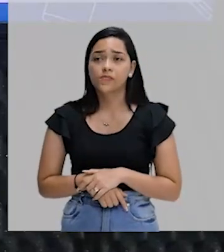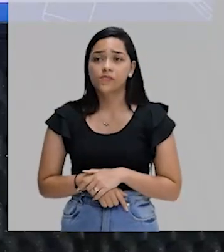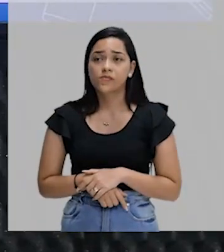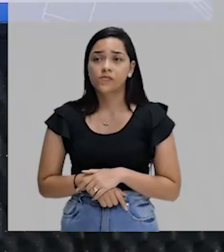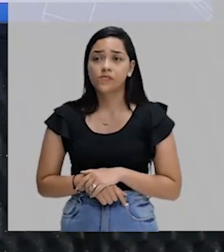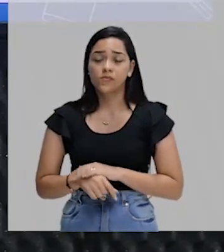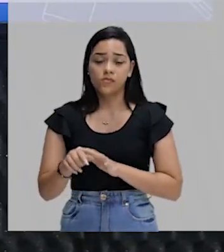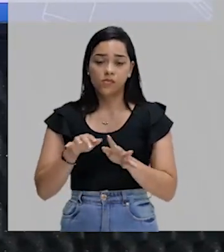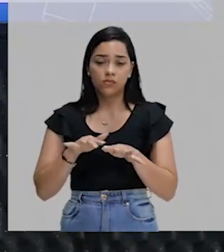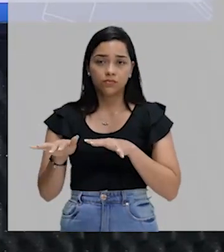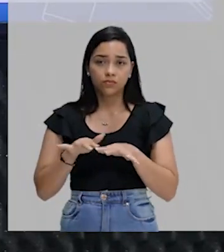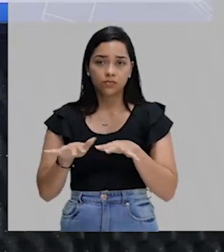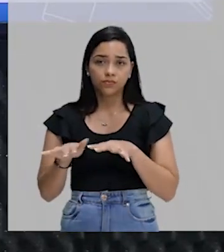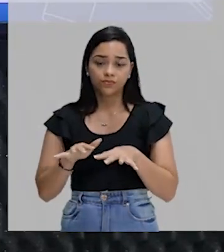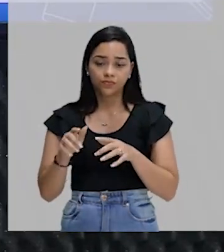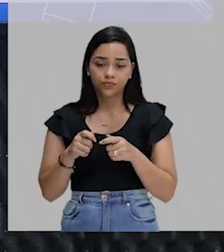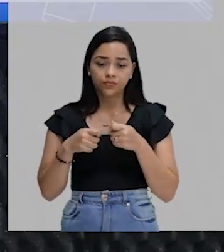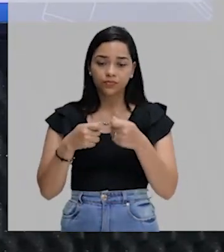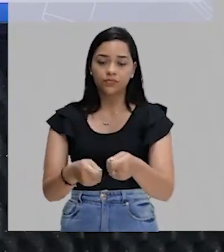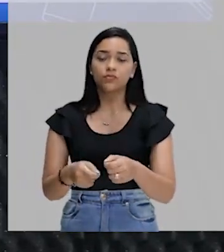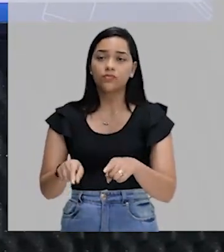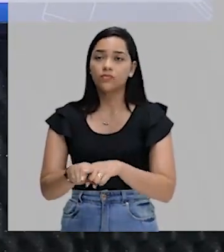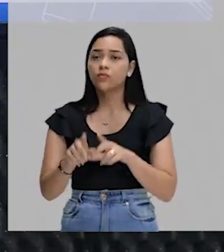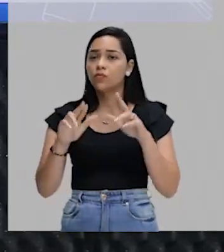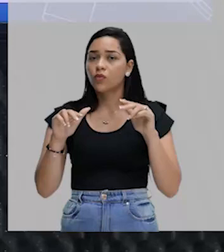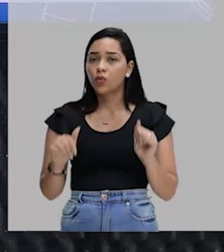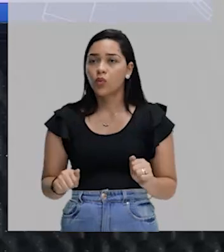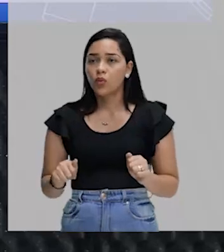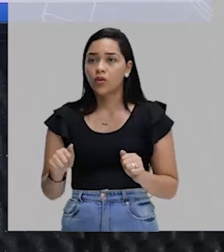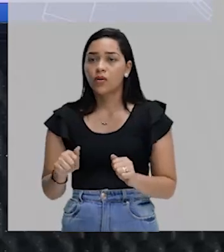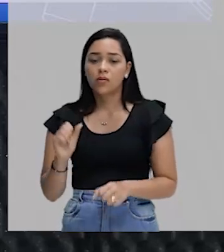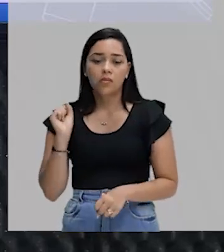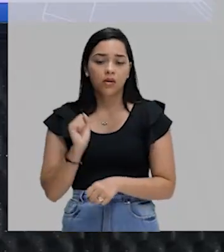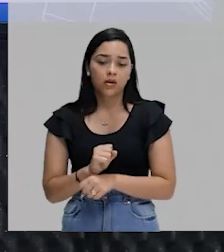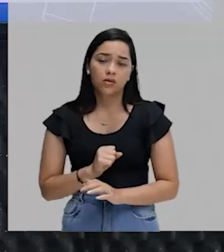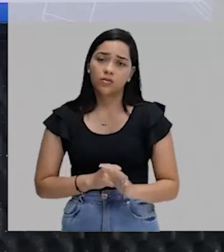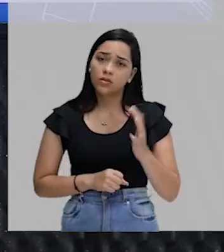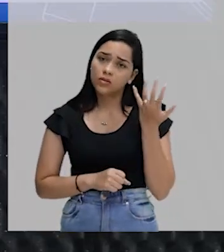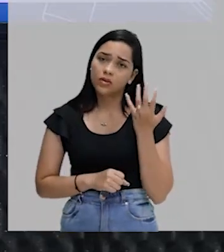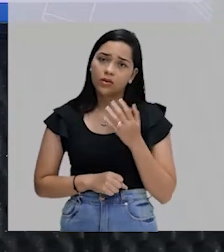Esses movimentos de resistência, eles nunca deixaram de acontecer.